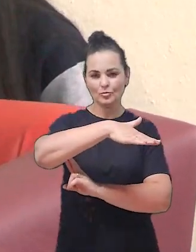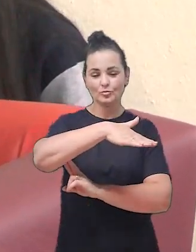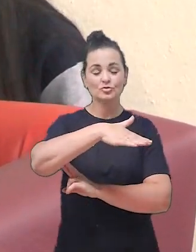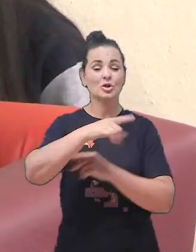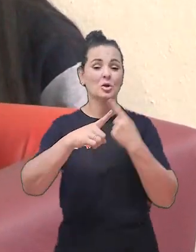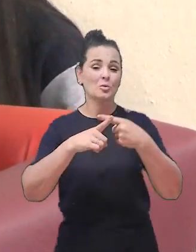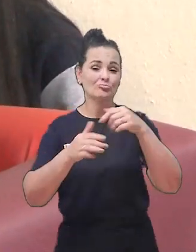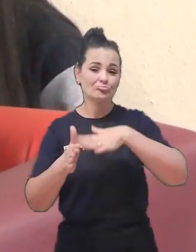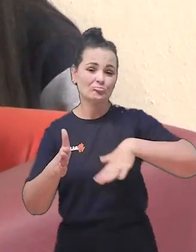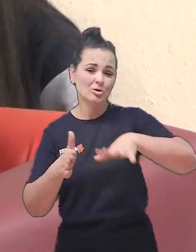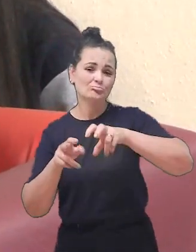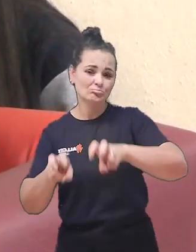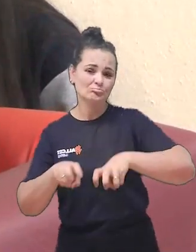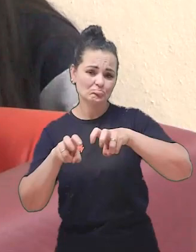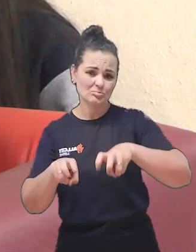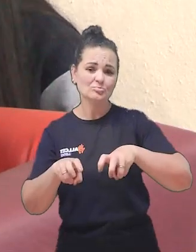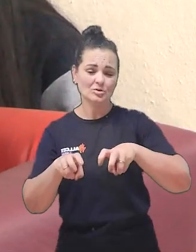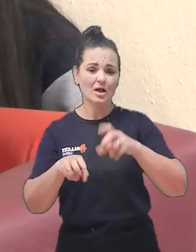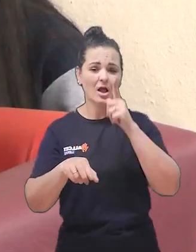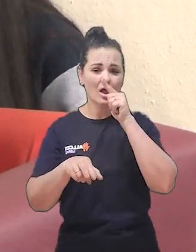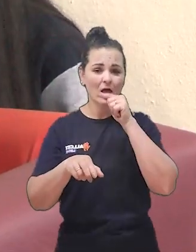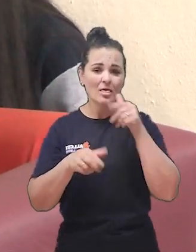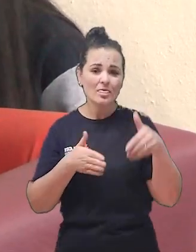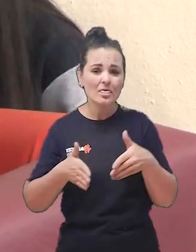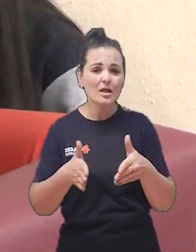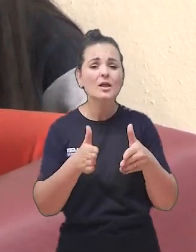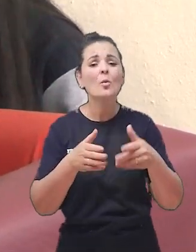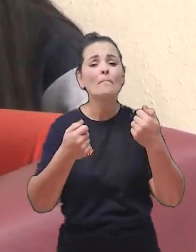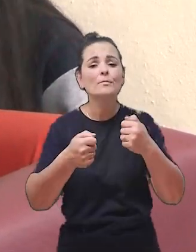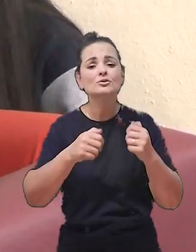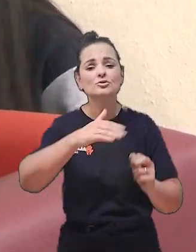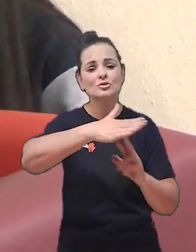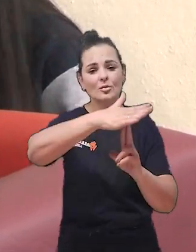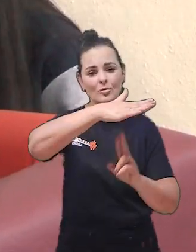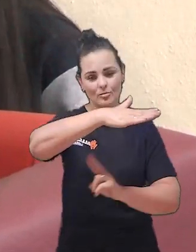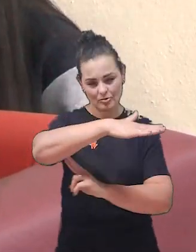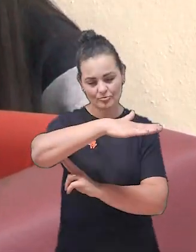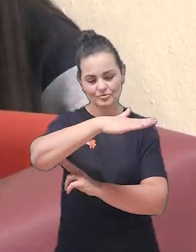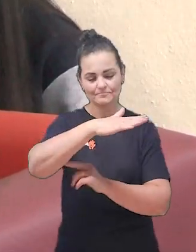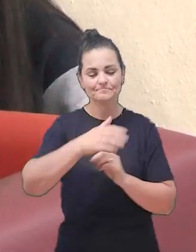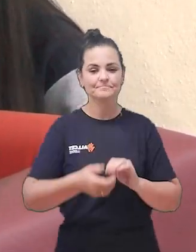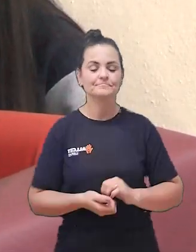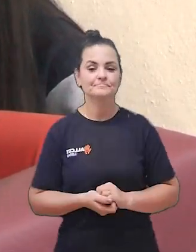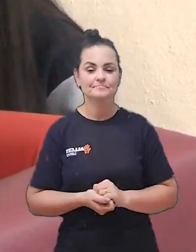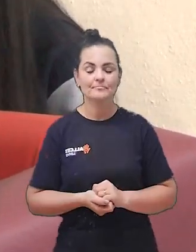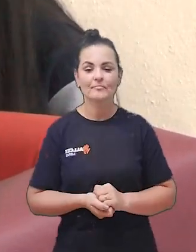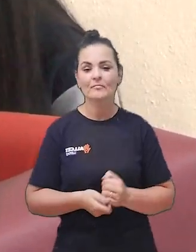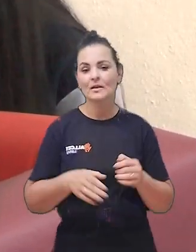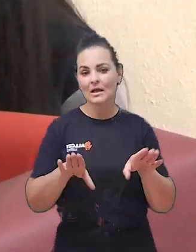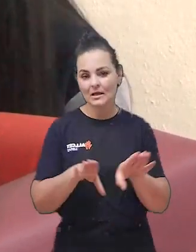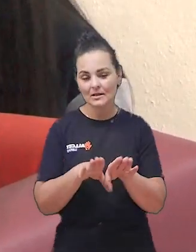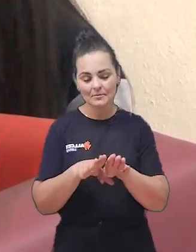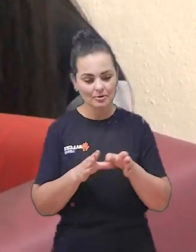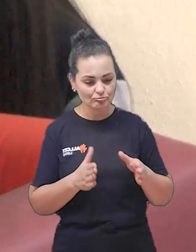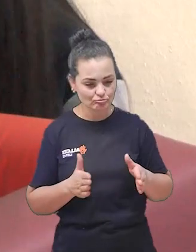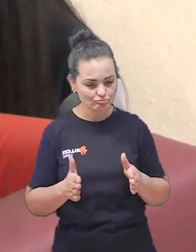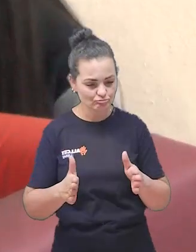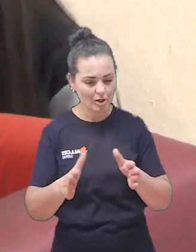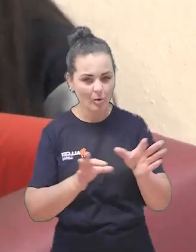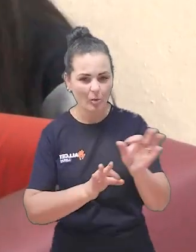muita necessidade por causa dos ribeirões. Estradas que tinham problemas estruturais, né, que a gente